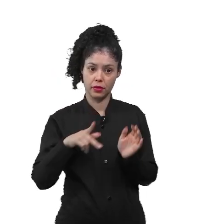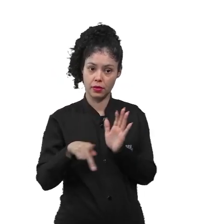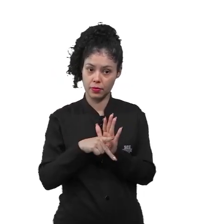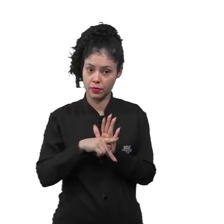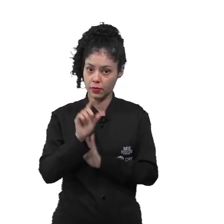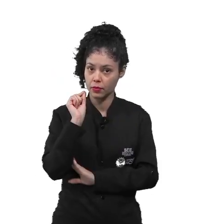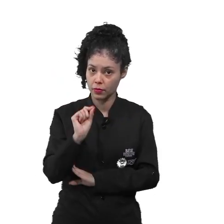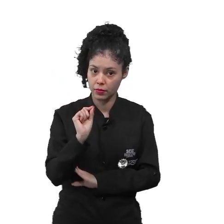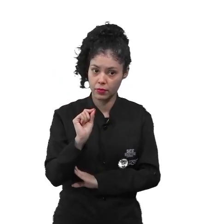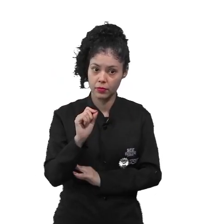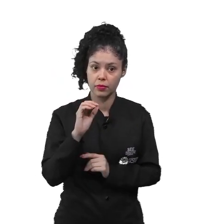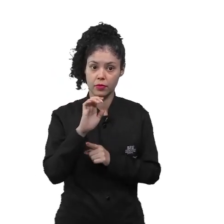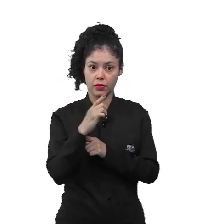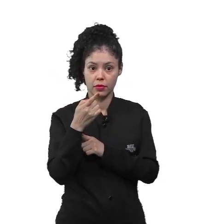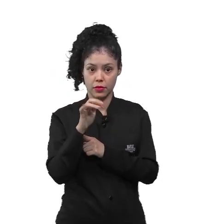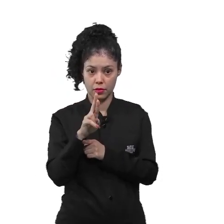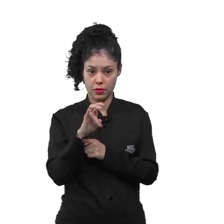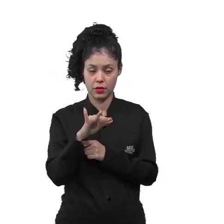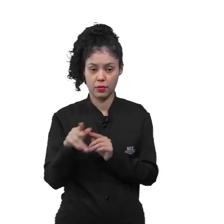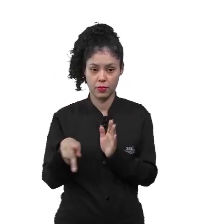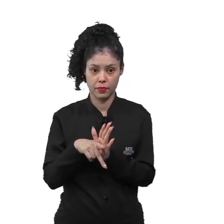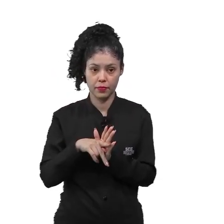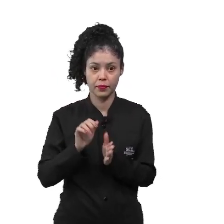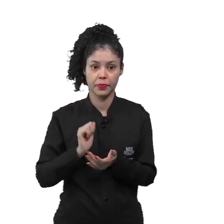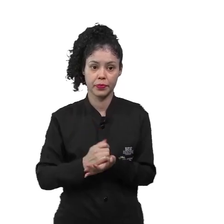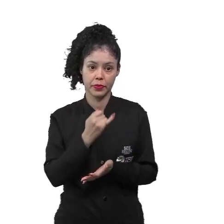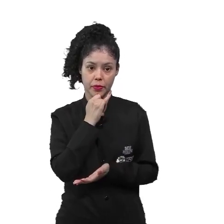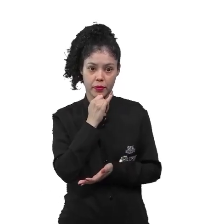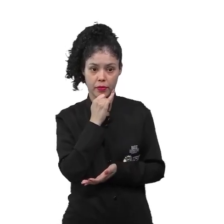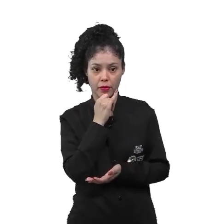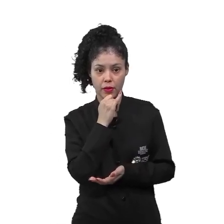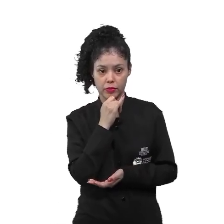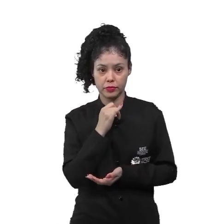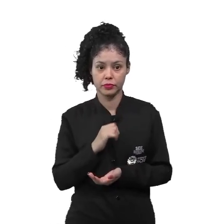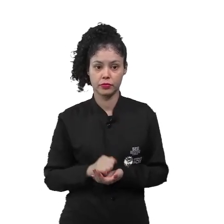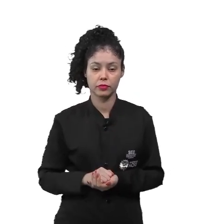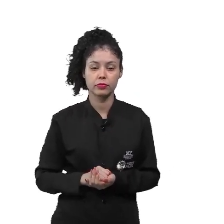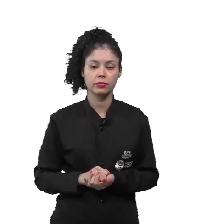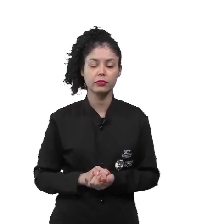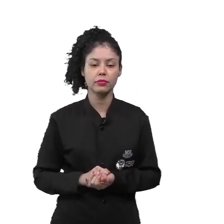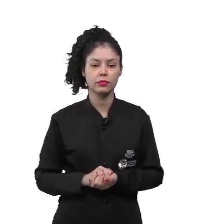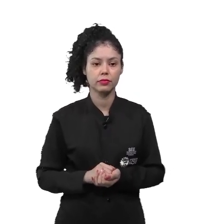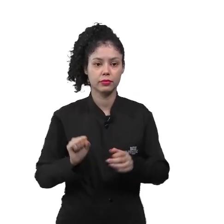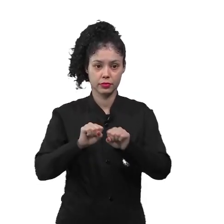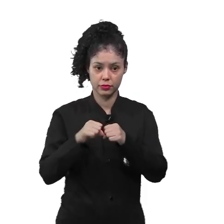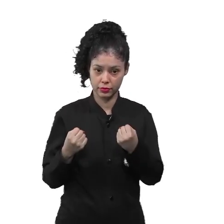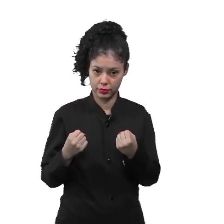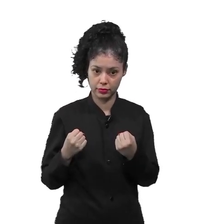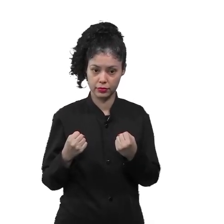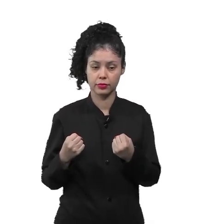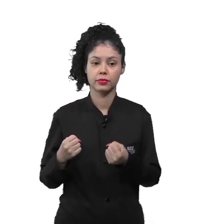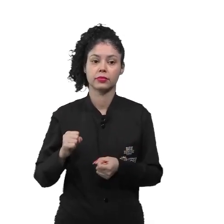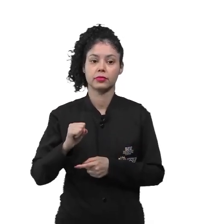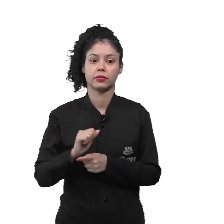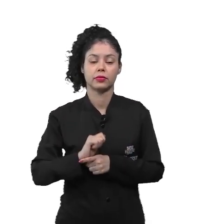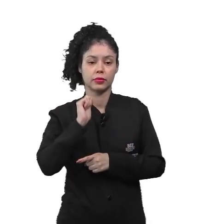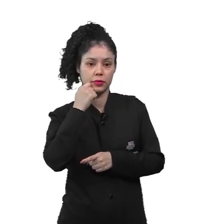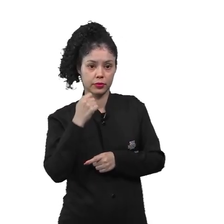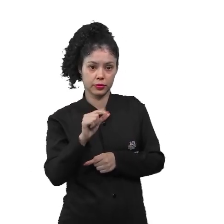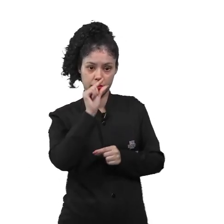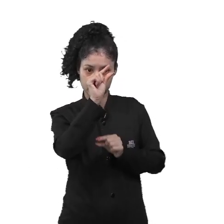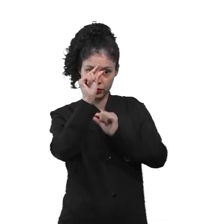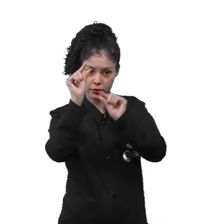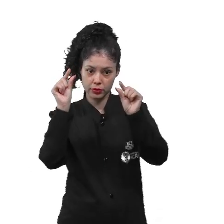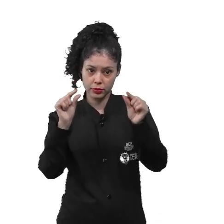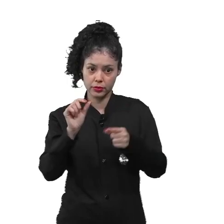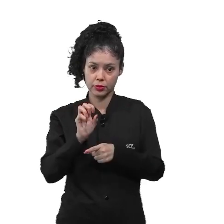gente tem enzimas específicas. Por exemplo, aqui, ó, para a gente quebrar o carboidrato, né, em partes menores,